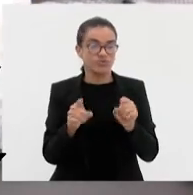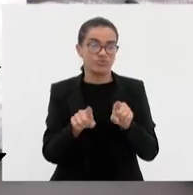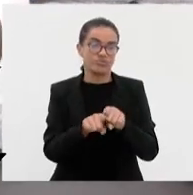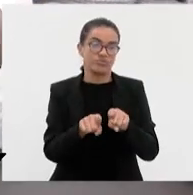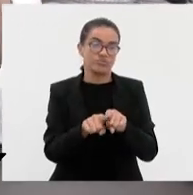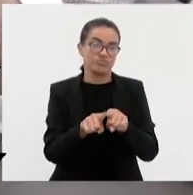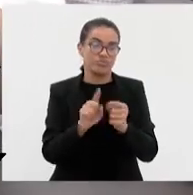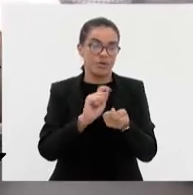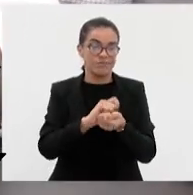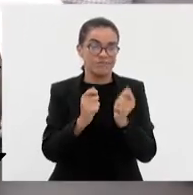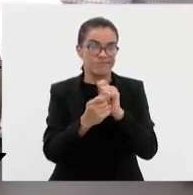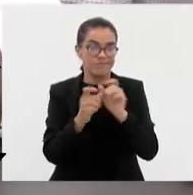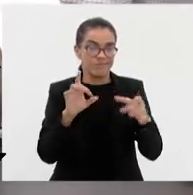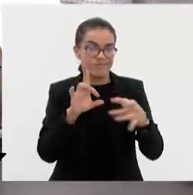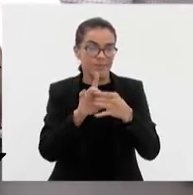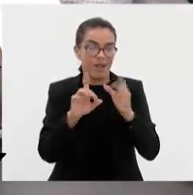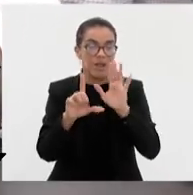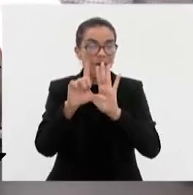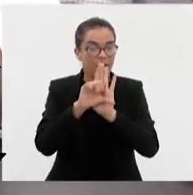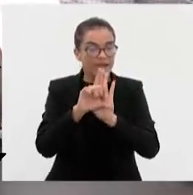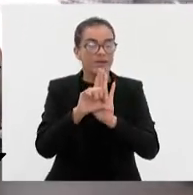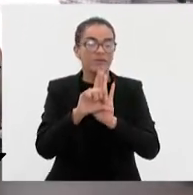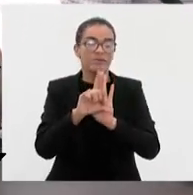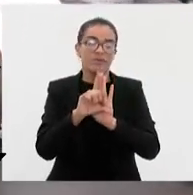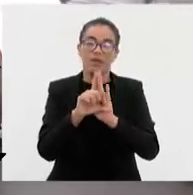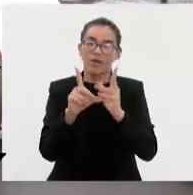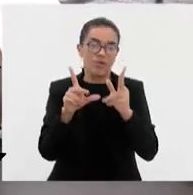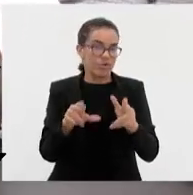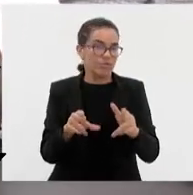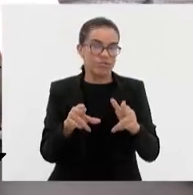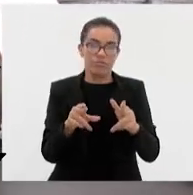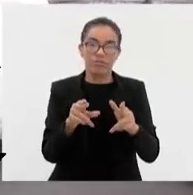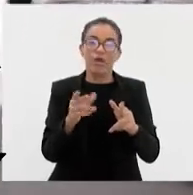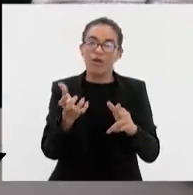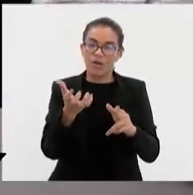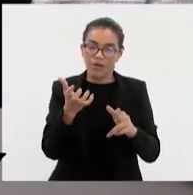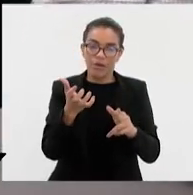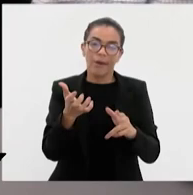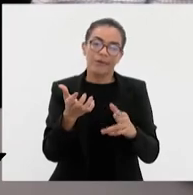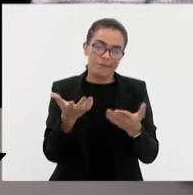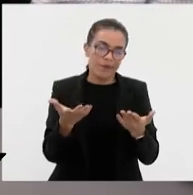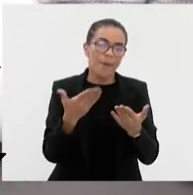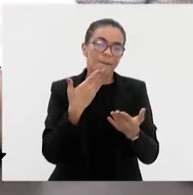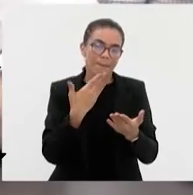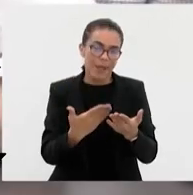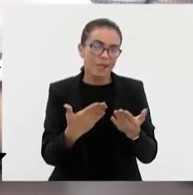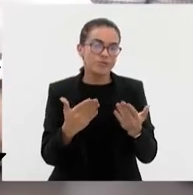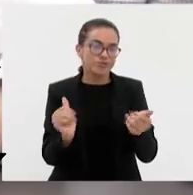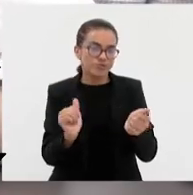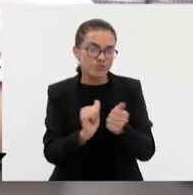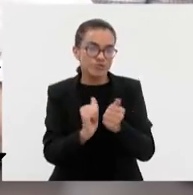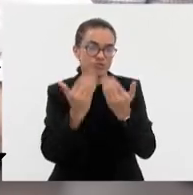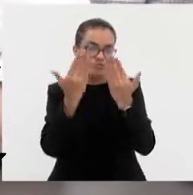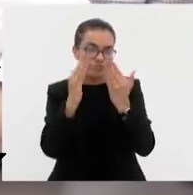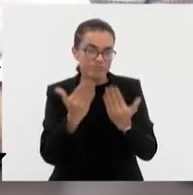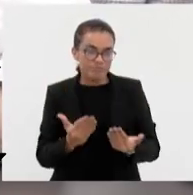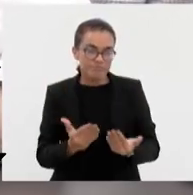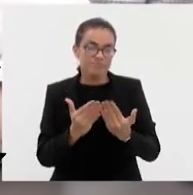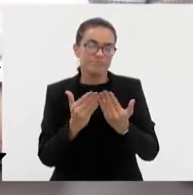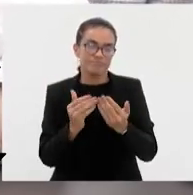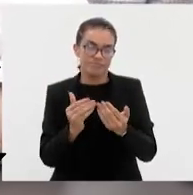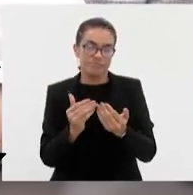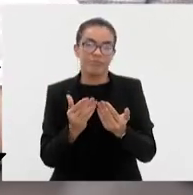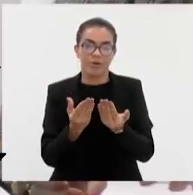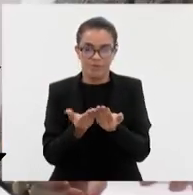para adequar com a lei. E essa é a mesma coisa. Tem uma lei que dispõe sobre isso. Então, peço conjunta com o deputado Dellaroli.